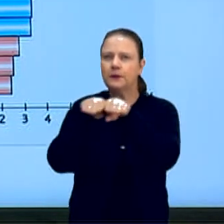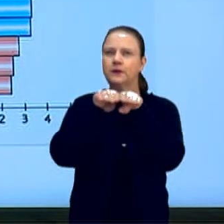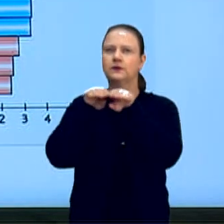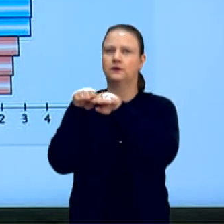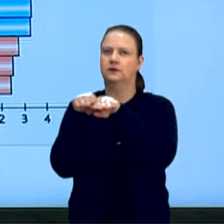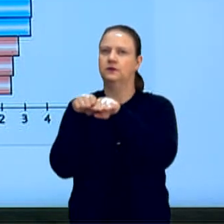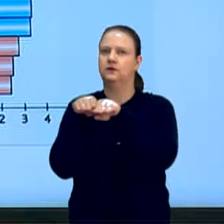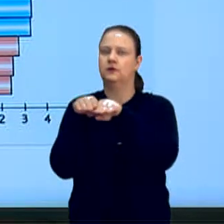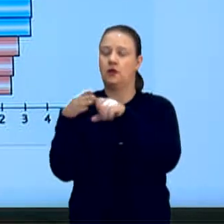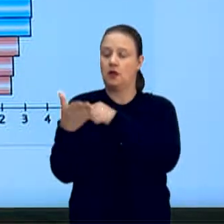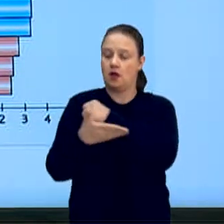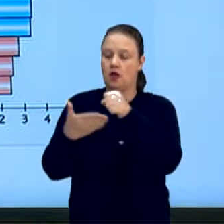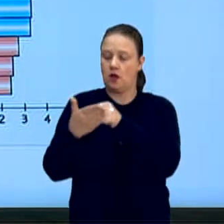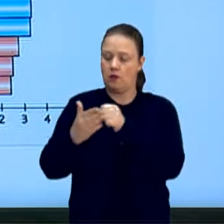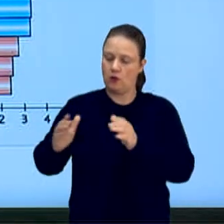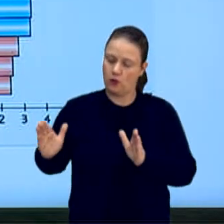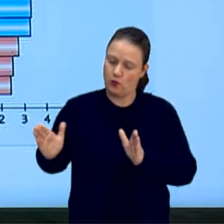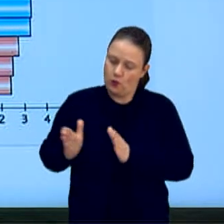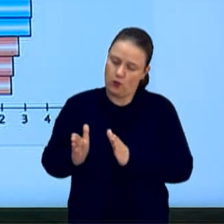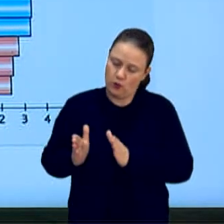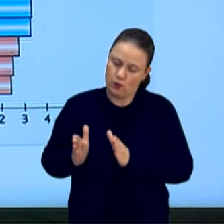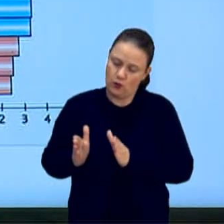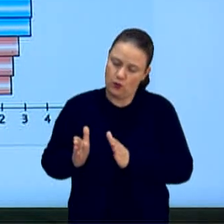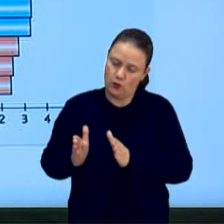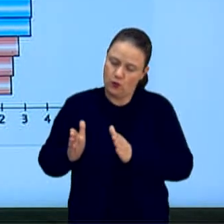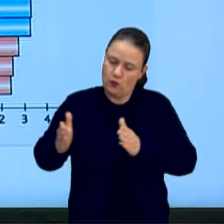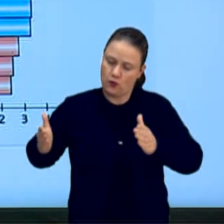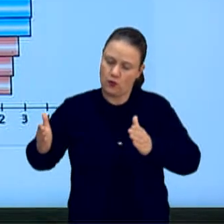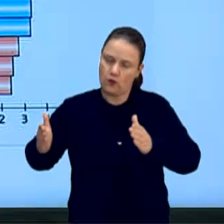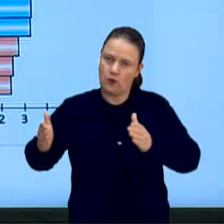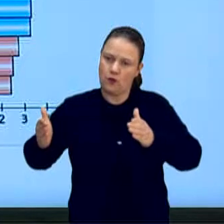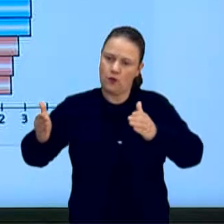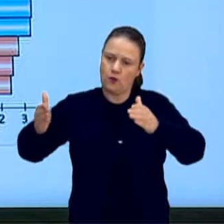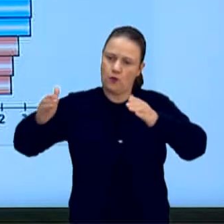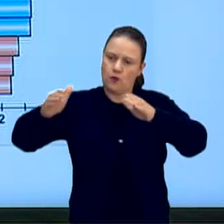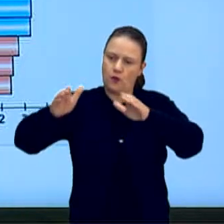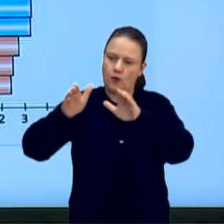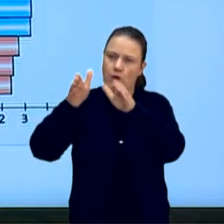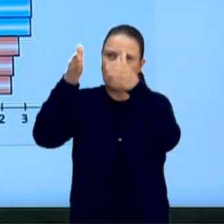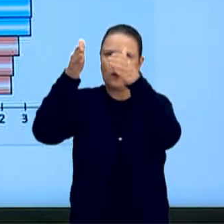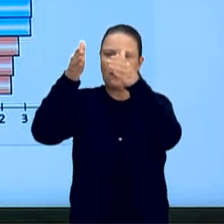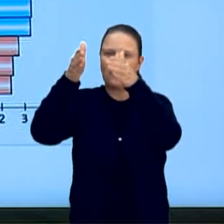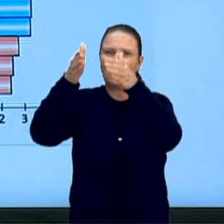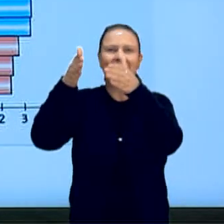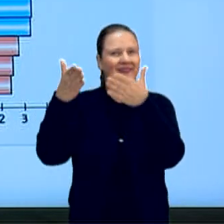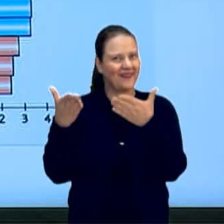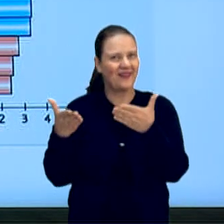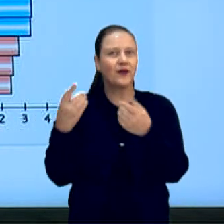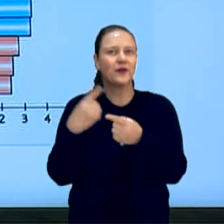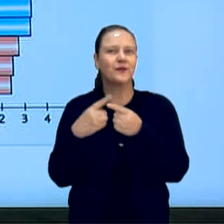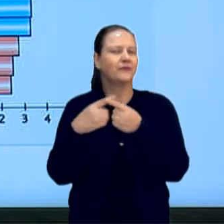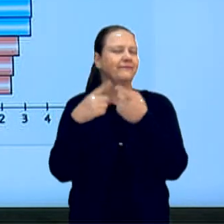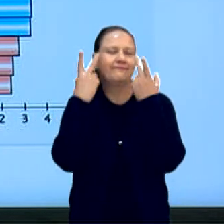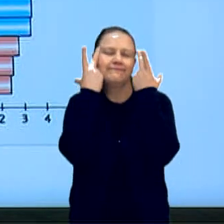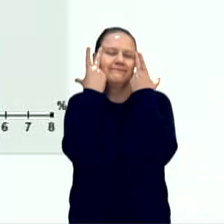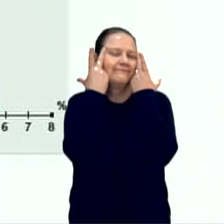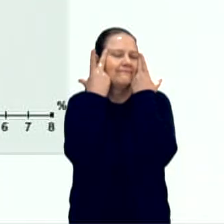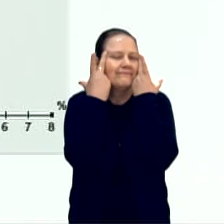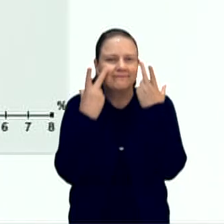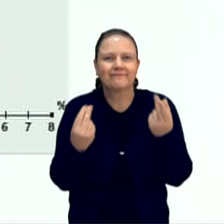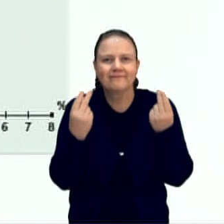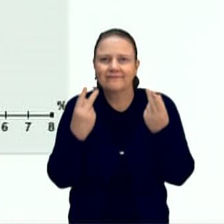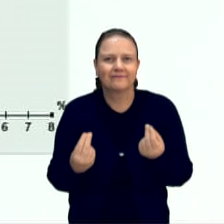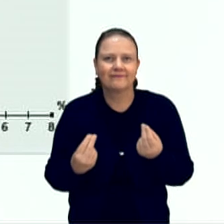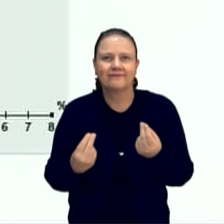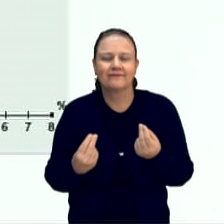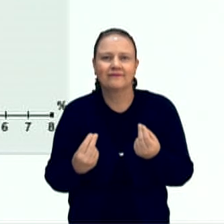mas a base é estreita, ela fica mais larga nesse meio e o topo vai estreitando porque é natural.